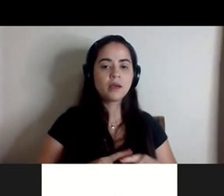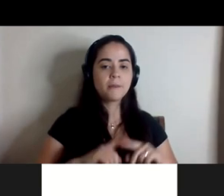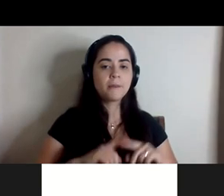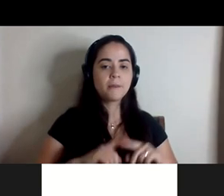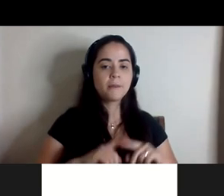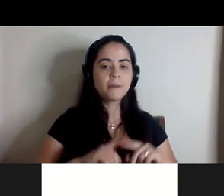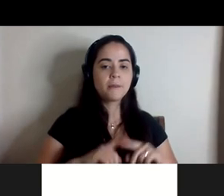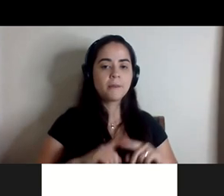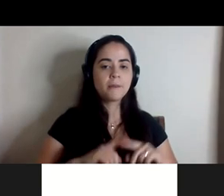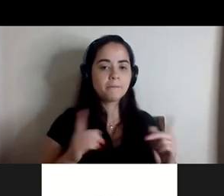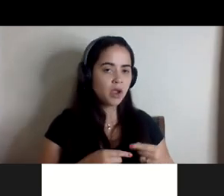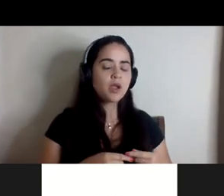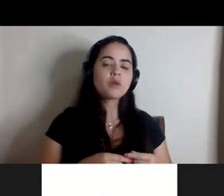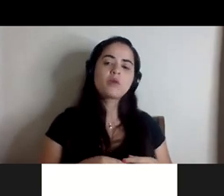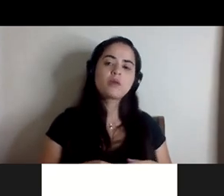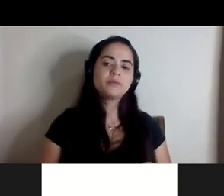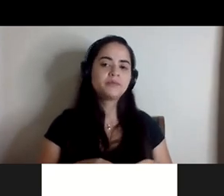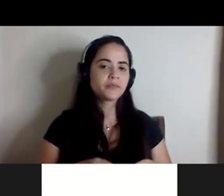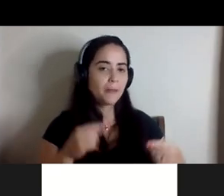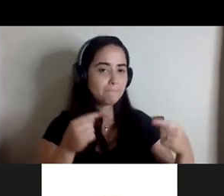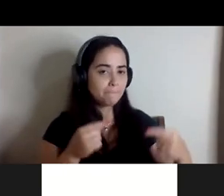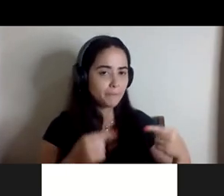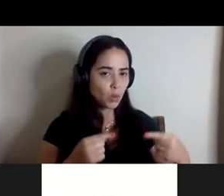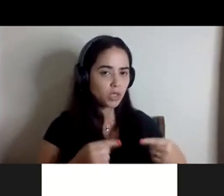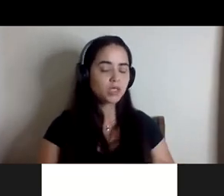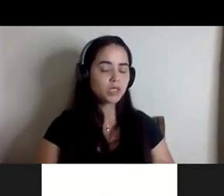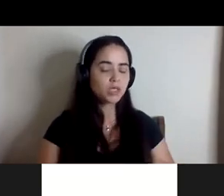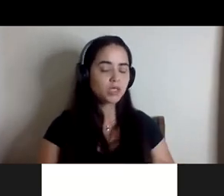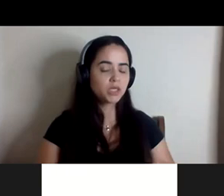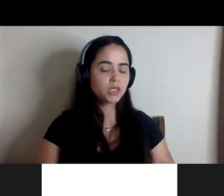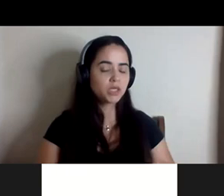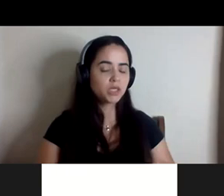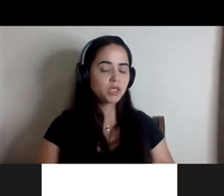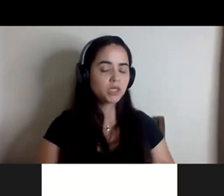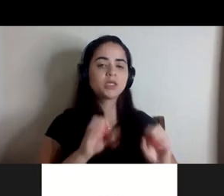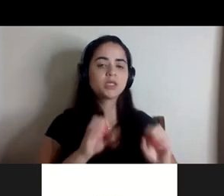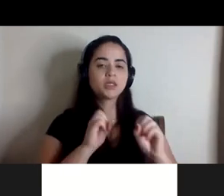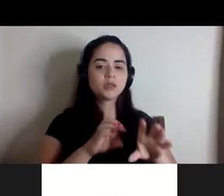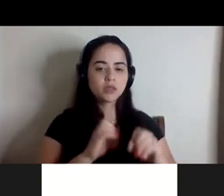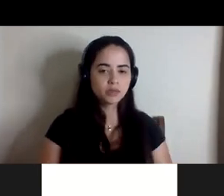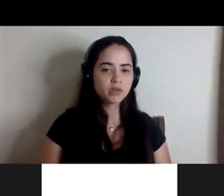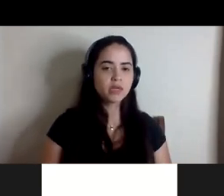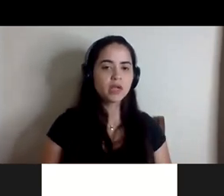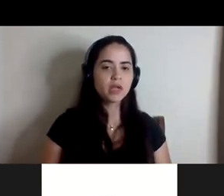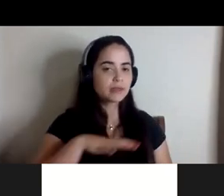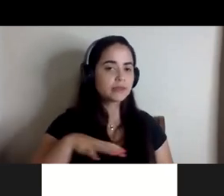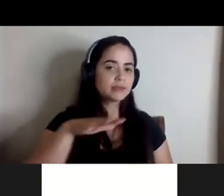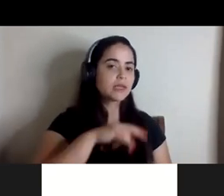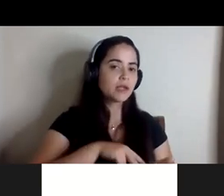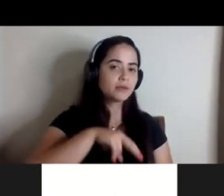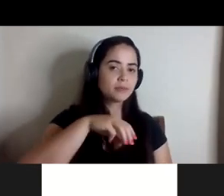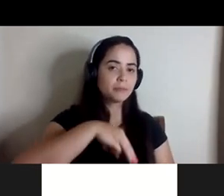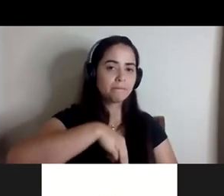discussão sobre políticas educacionais, eu acho que, sem dúvida, no campo da